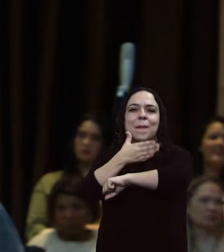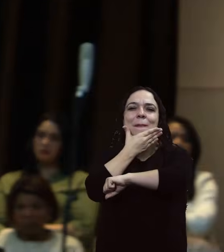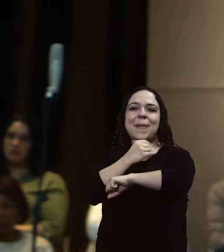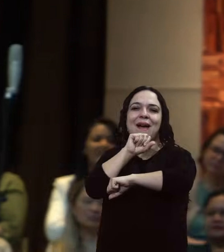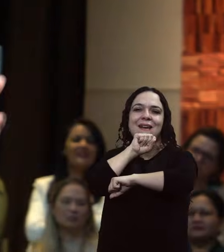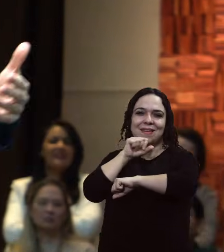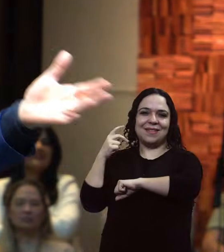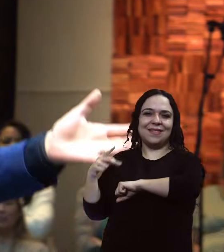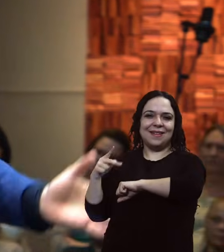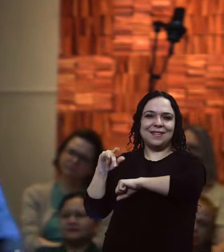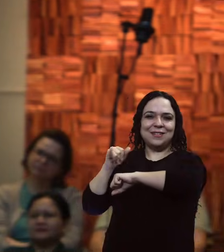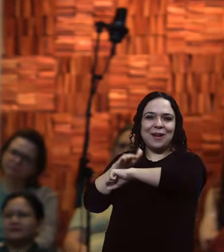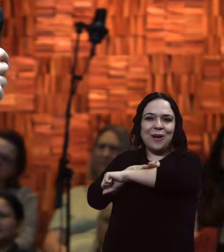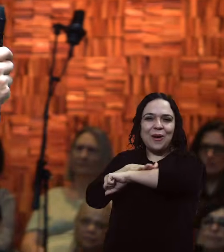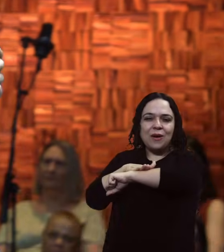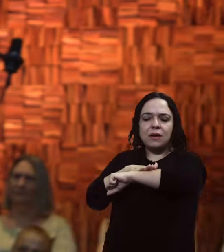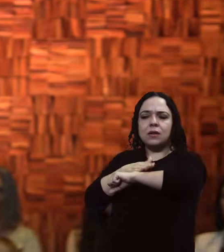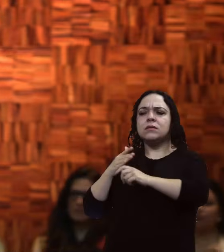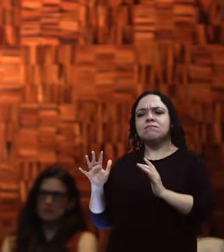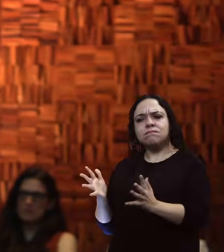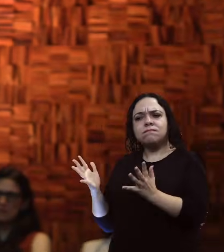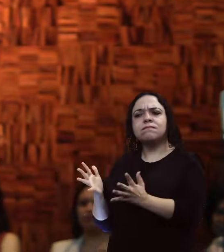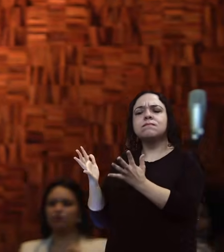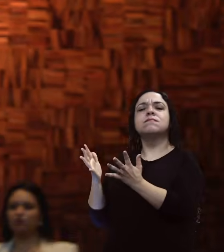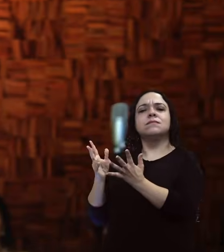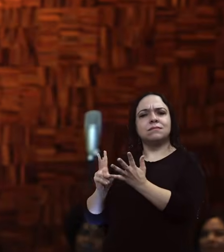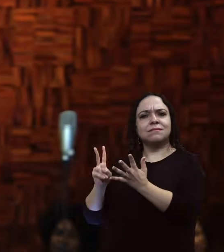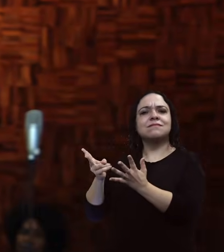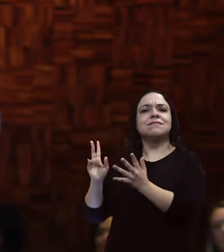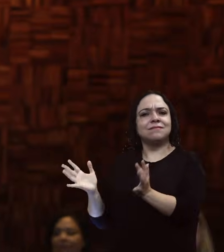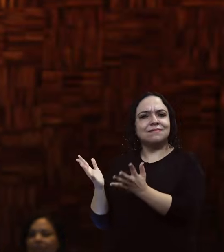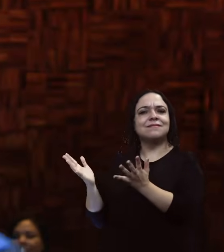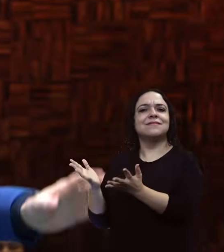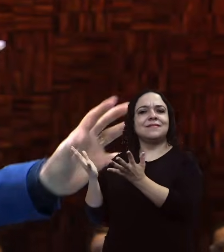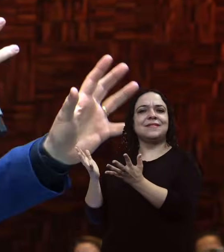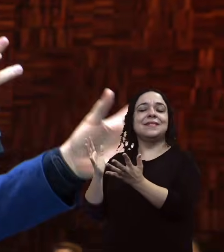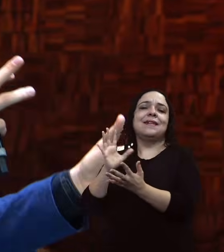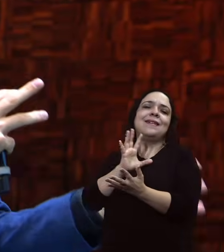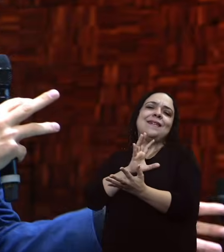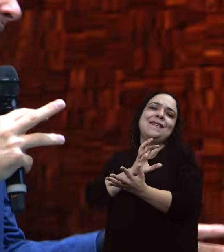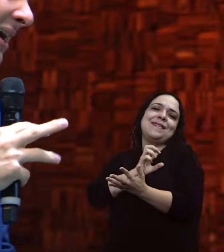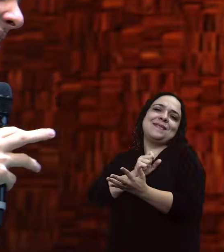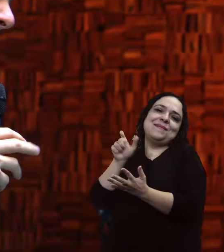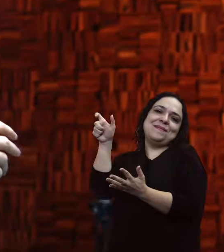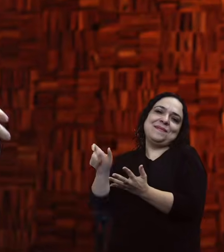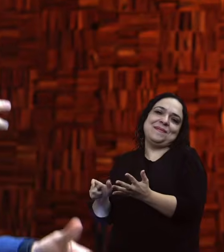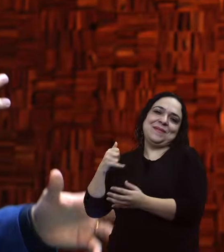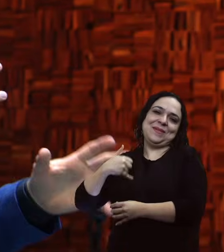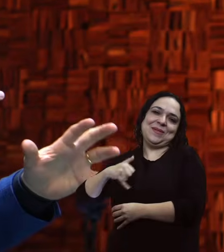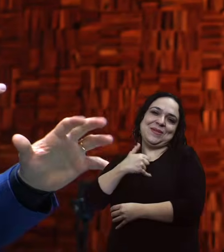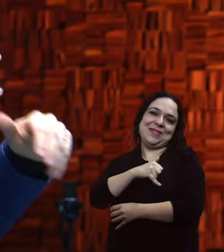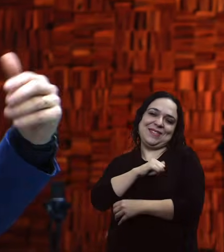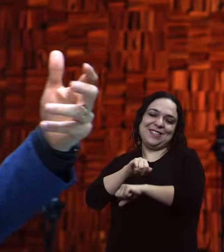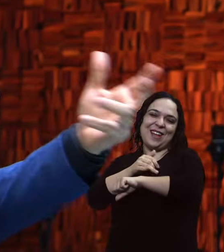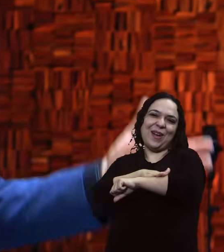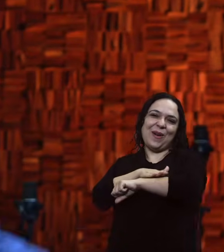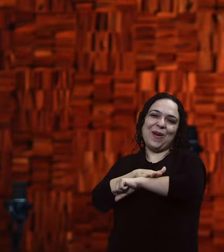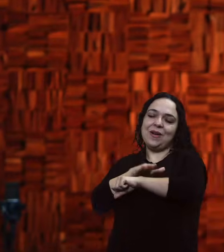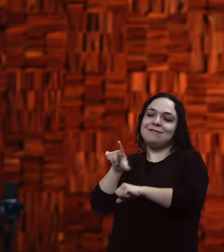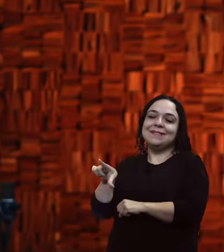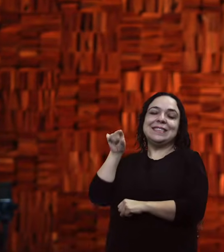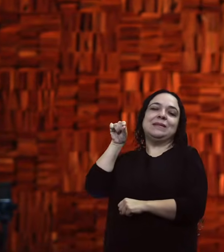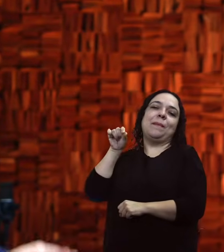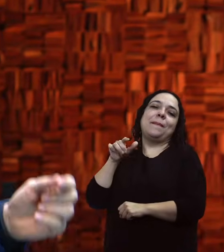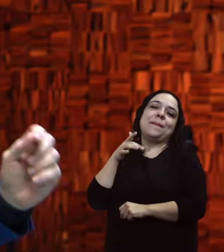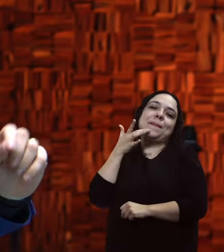saber, acaba o incentivando nesse sentido. Ele amava José, tinha uma certa